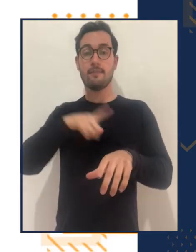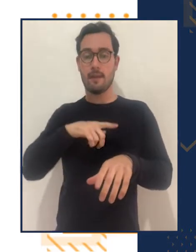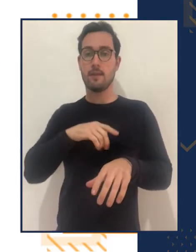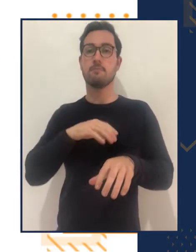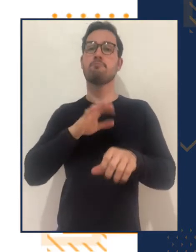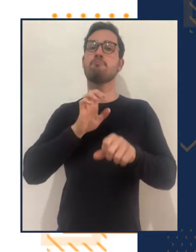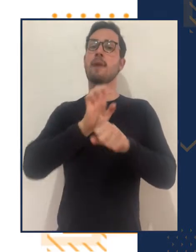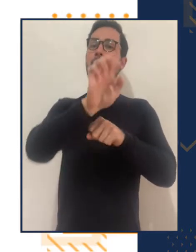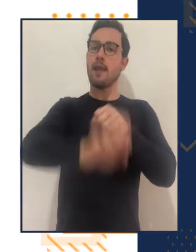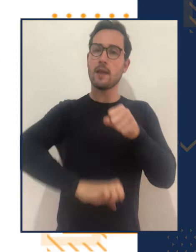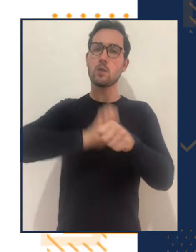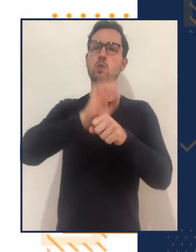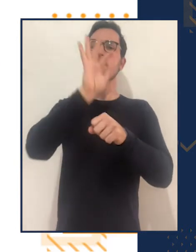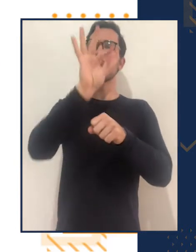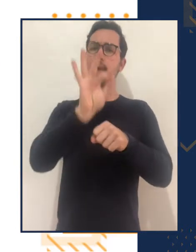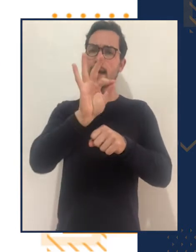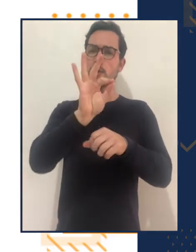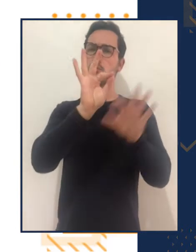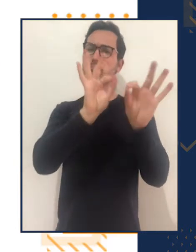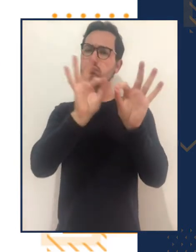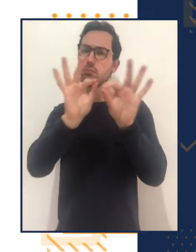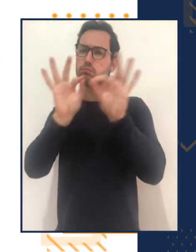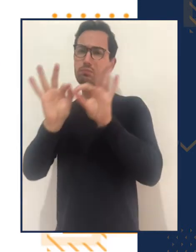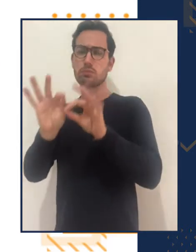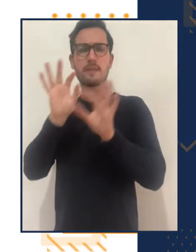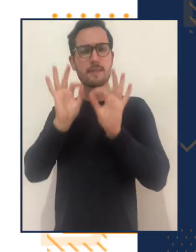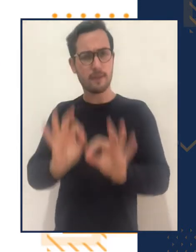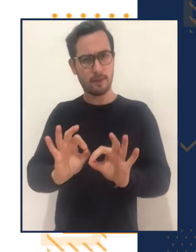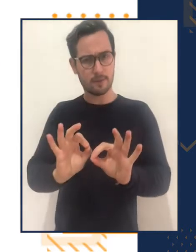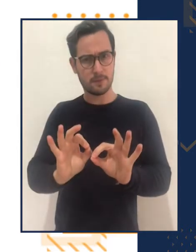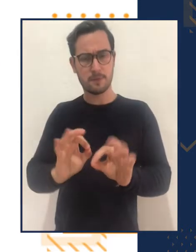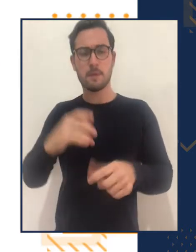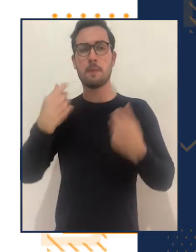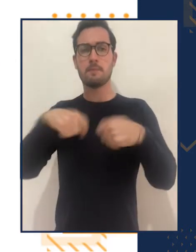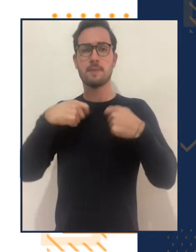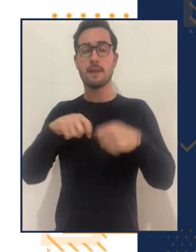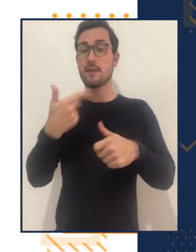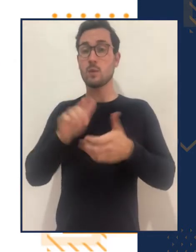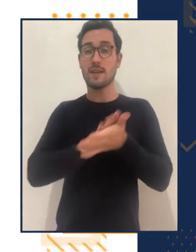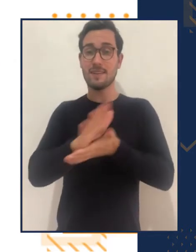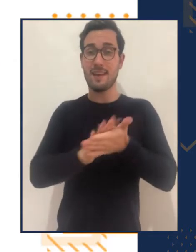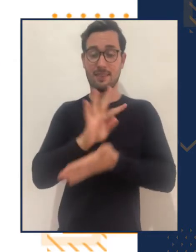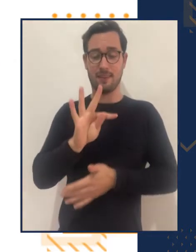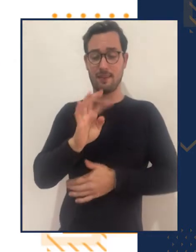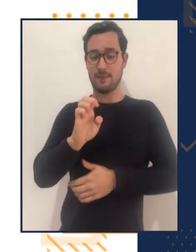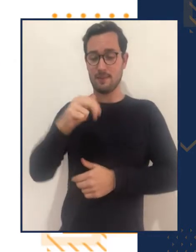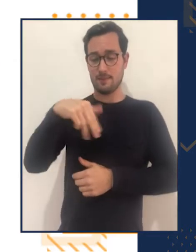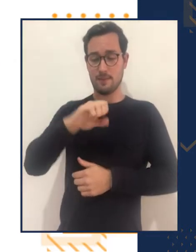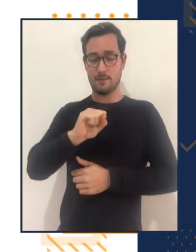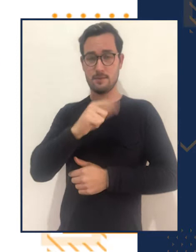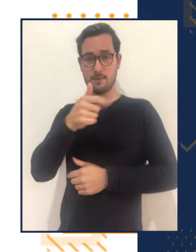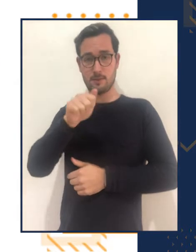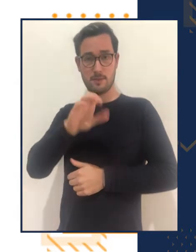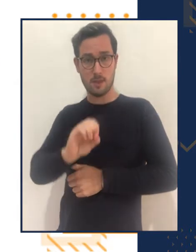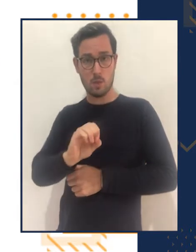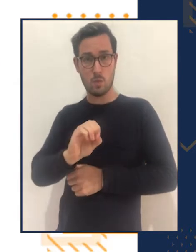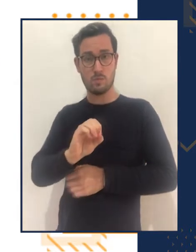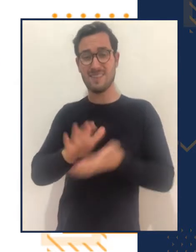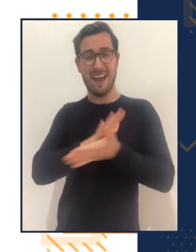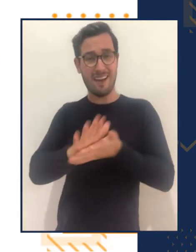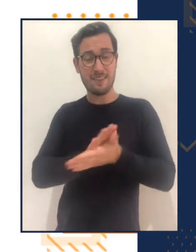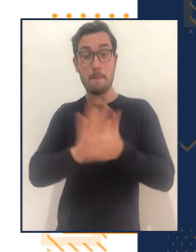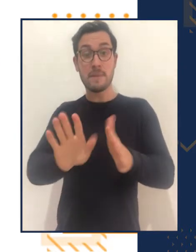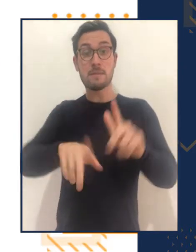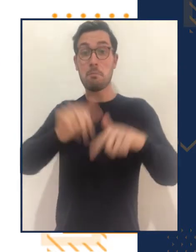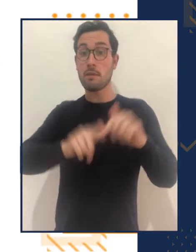meio em movimento ordenado. Então, mesmo sem a aplicação da tensão, os elétrons no material eles